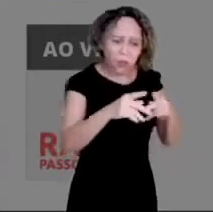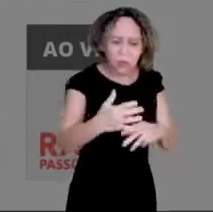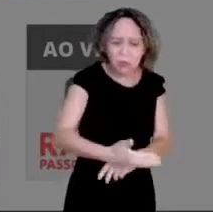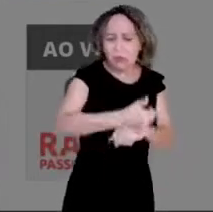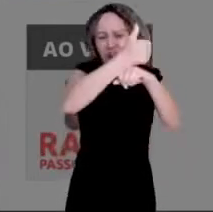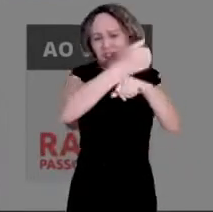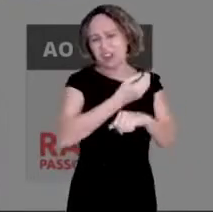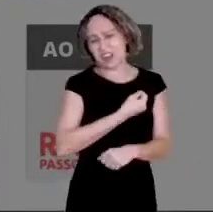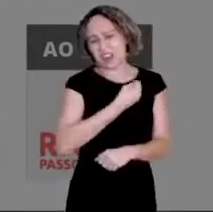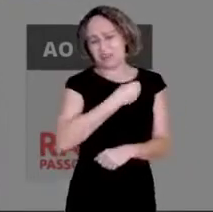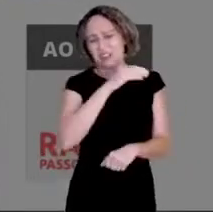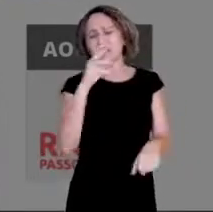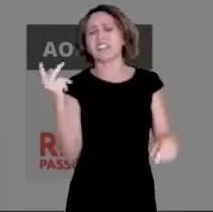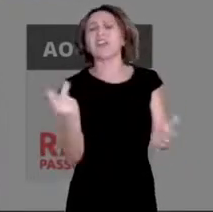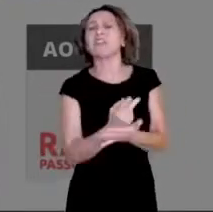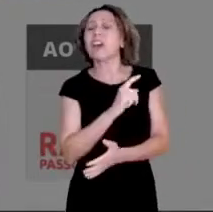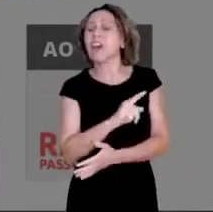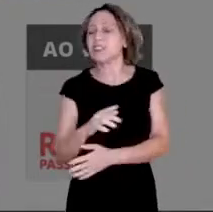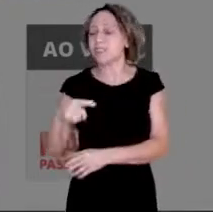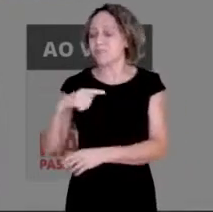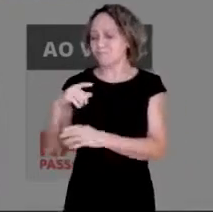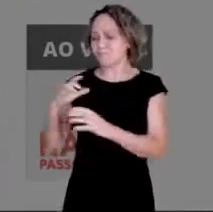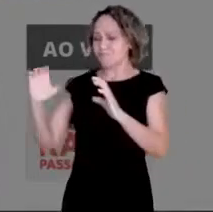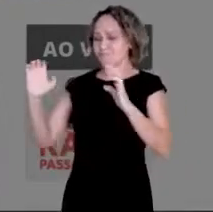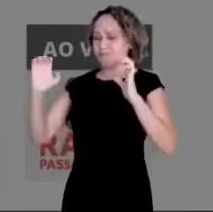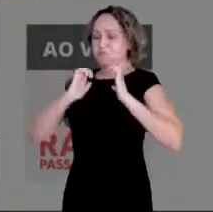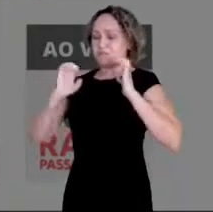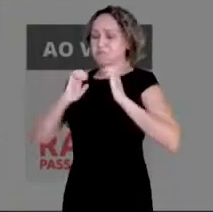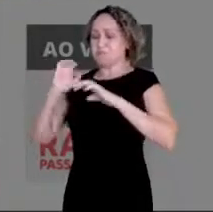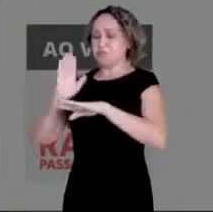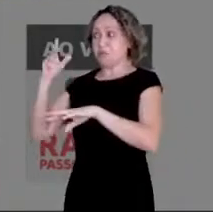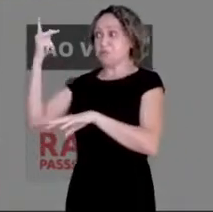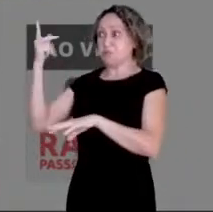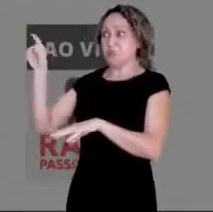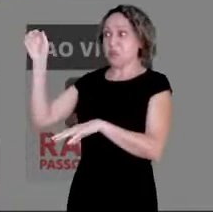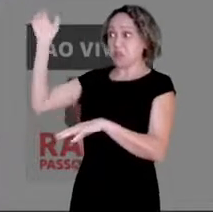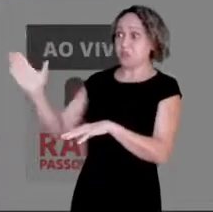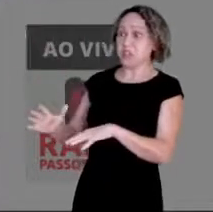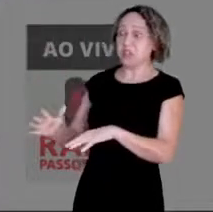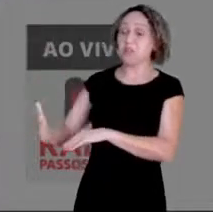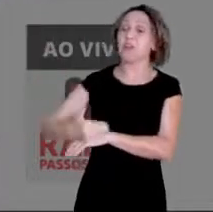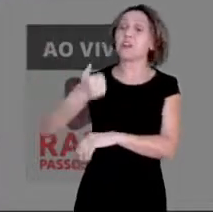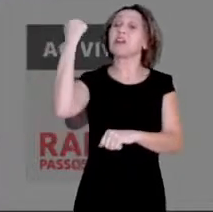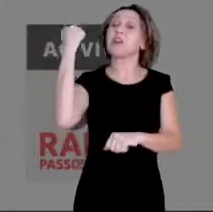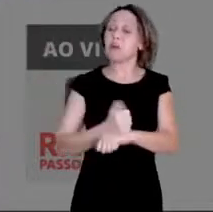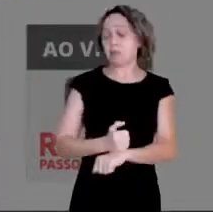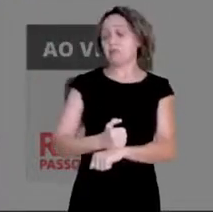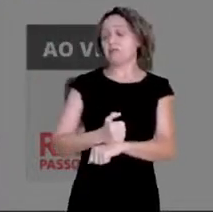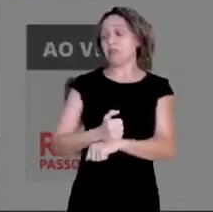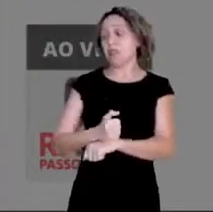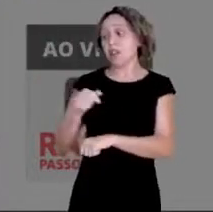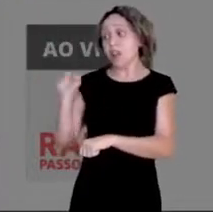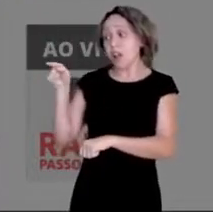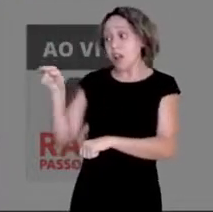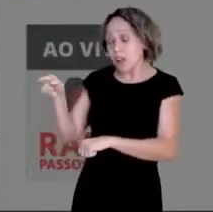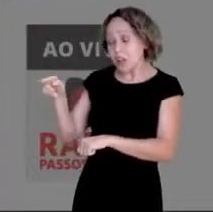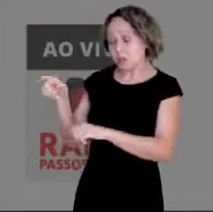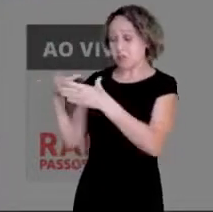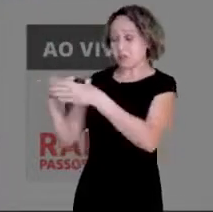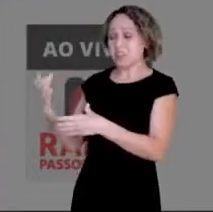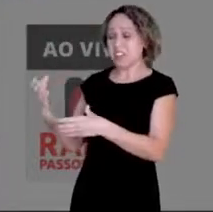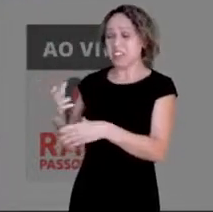e de uma atenção do governo. O senhor, caso venha a ser presidente, o que o senhor pensa em fazer em relação às rodovias,